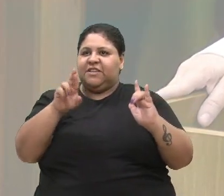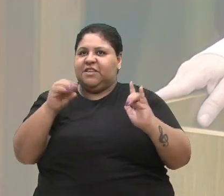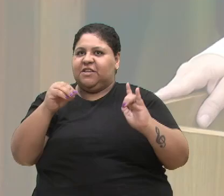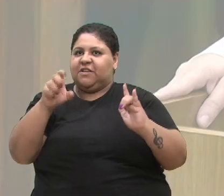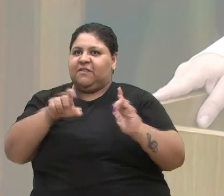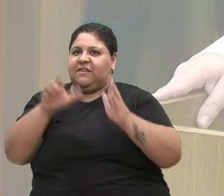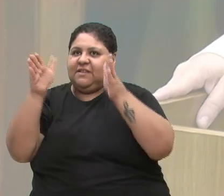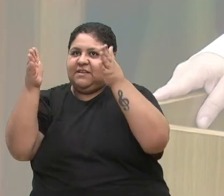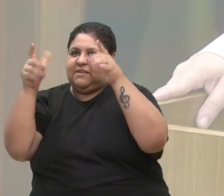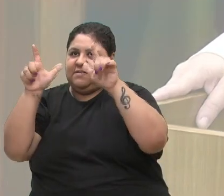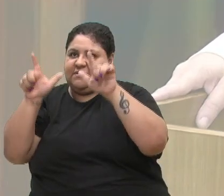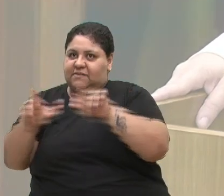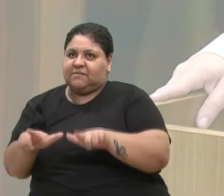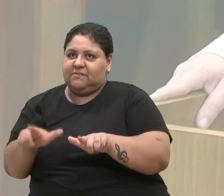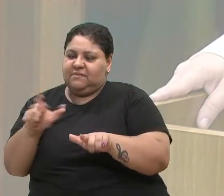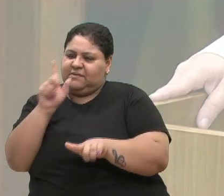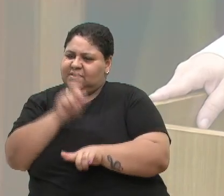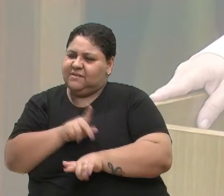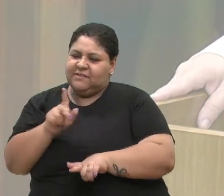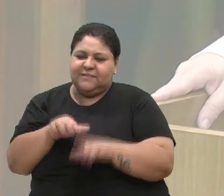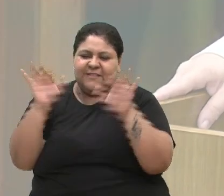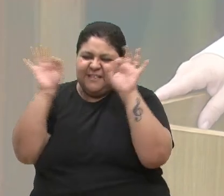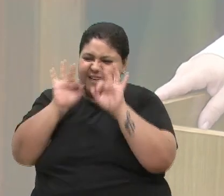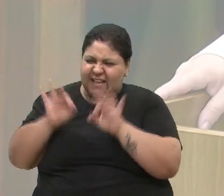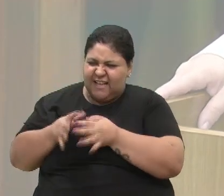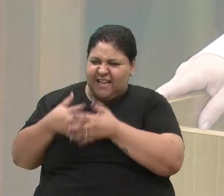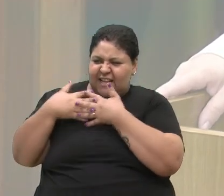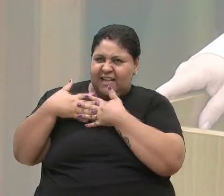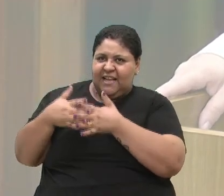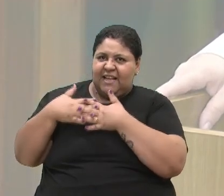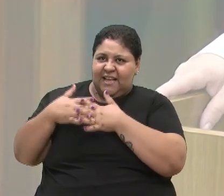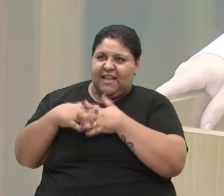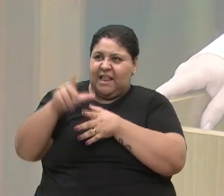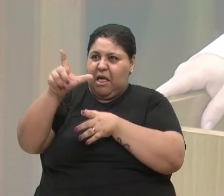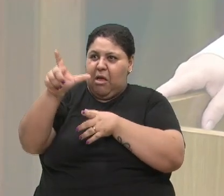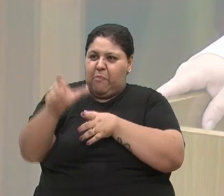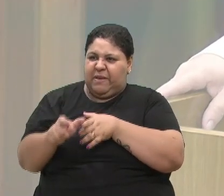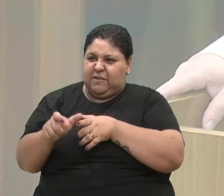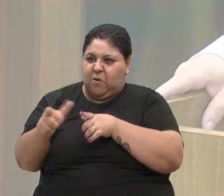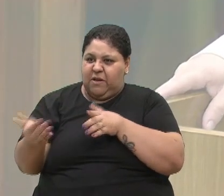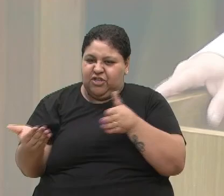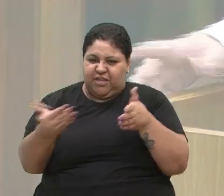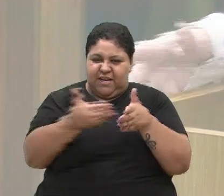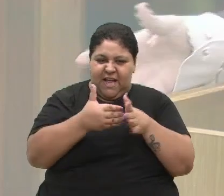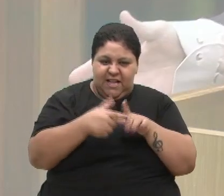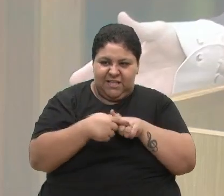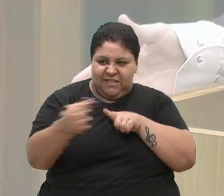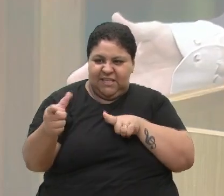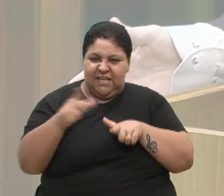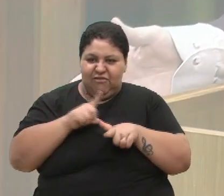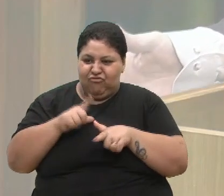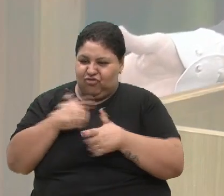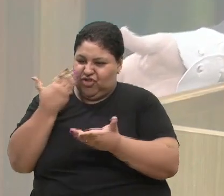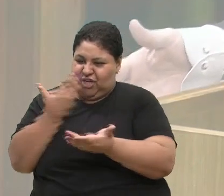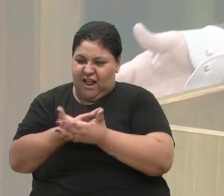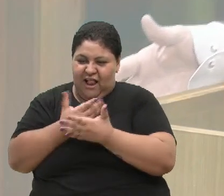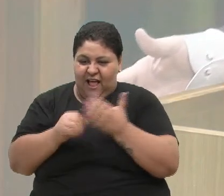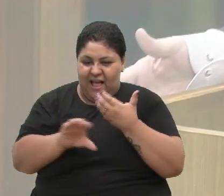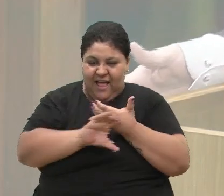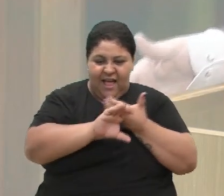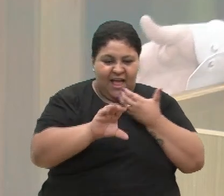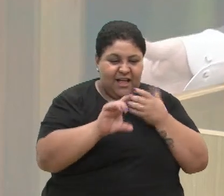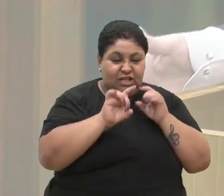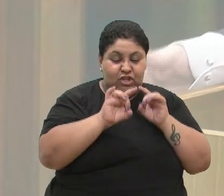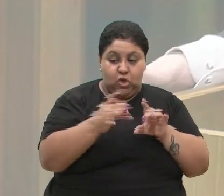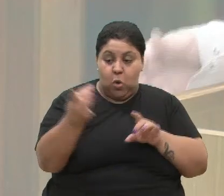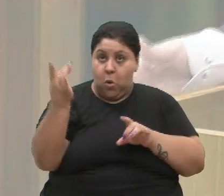professores. Que alegria daquela confusão de gente entrando, gente saindo. não tinha aula online, era aula